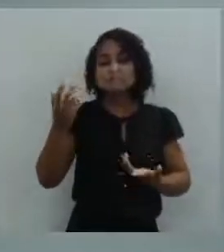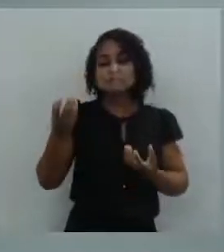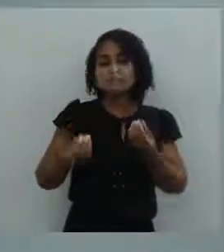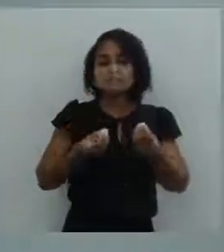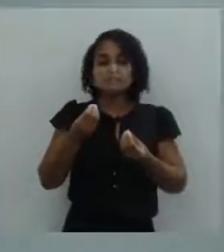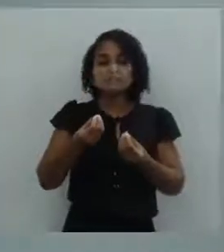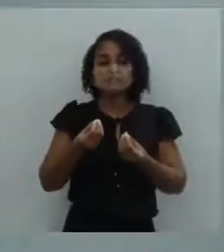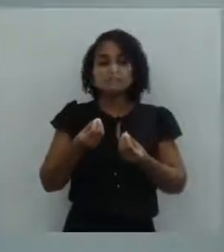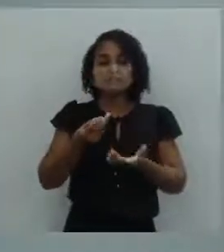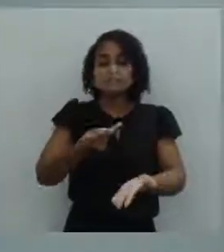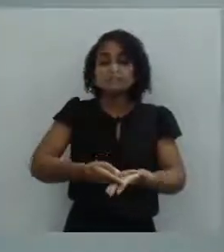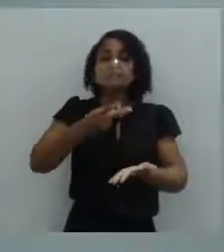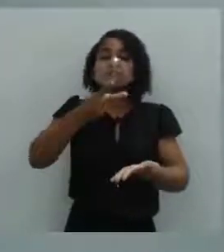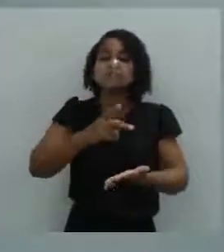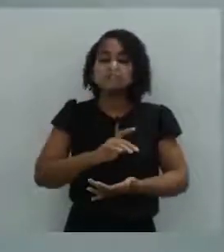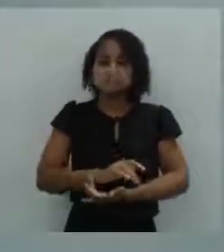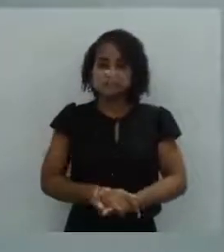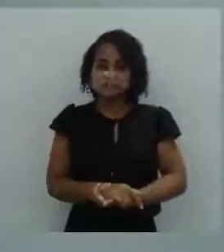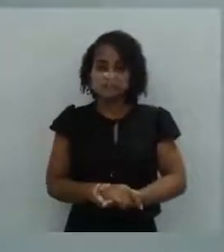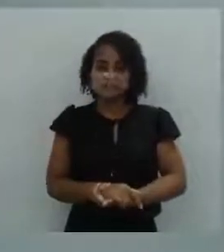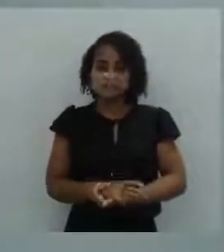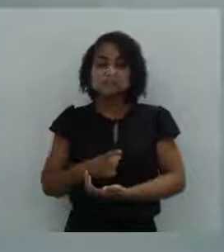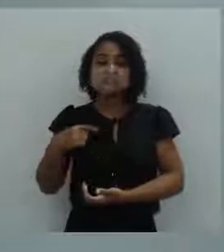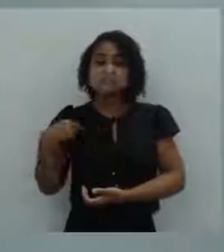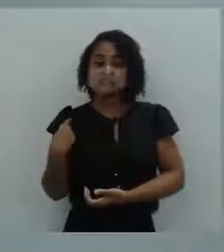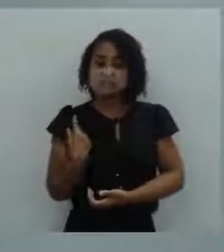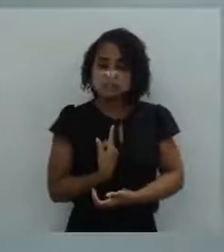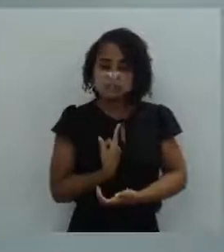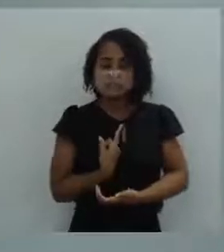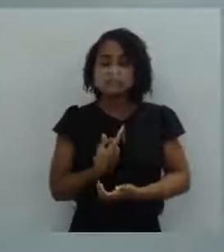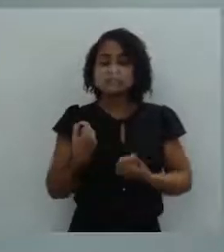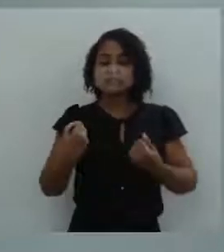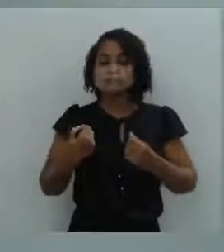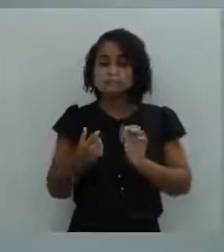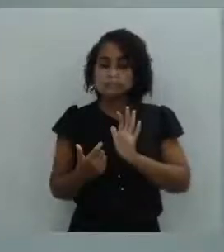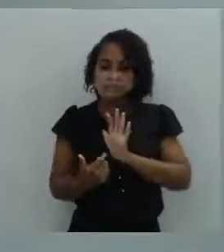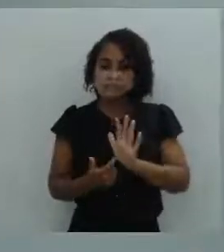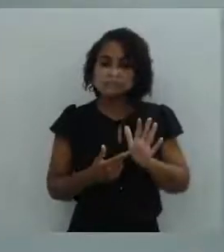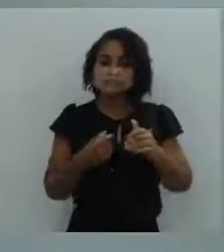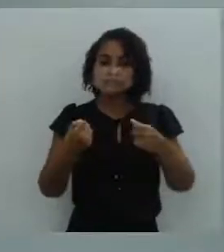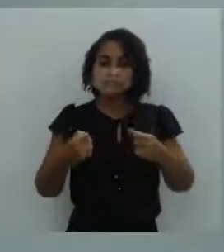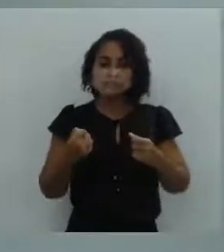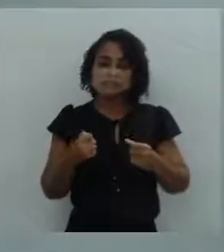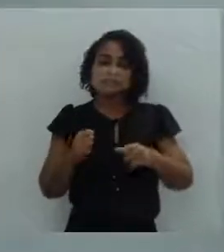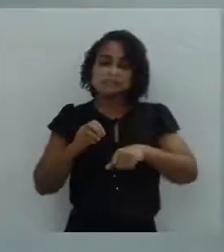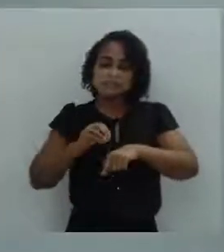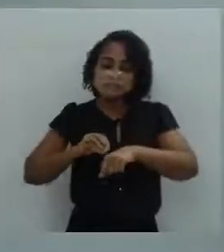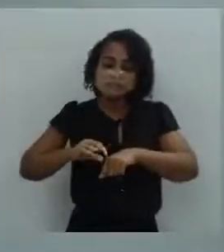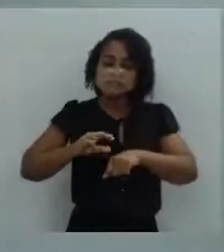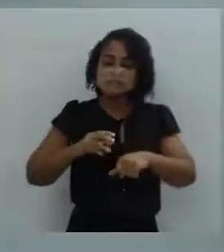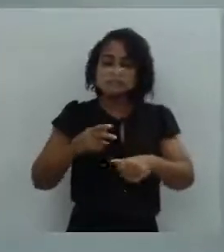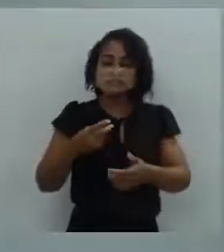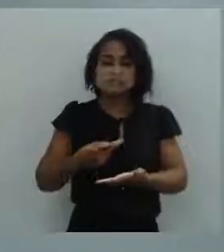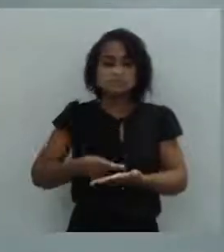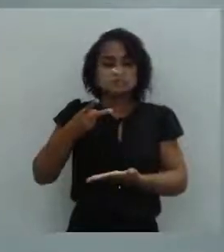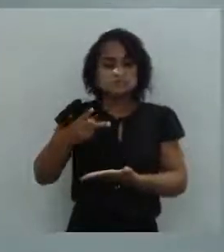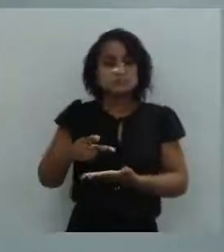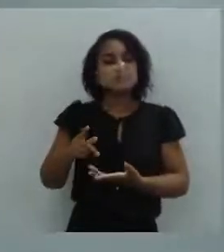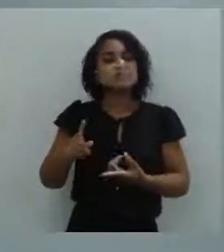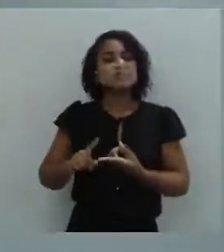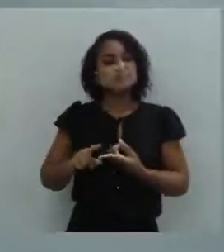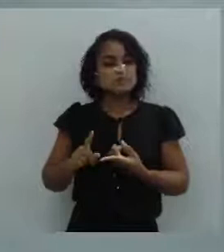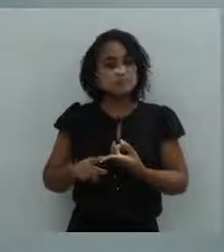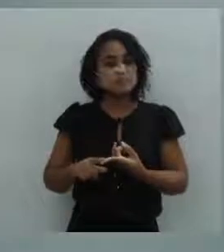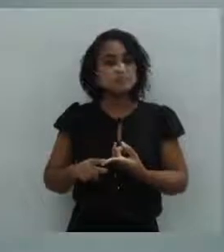em fatos. Para justificar a nossa fala, a gente sempre tem que se pautar em fatos. E é